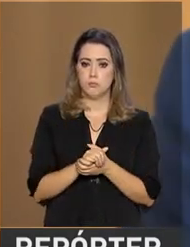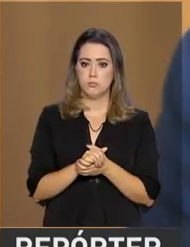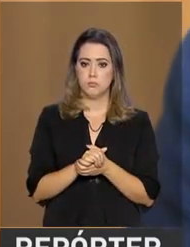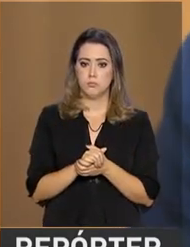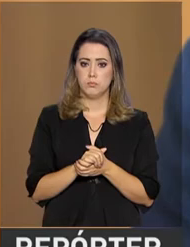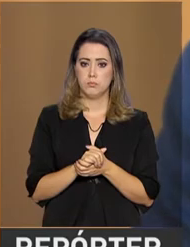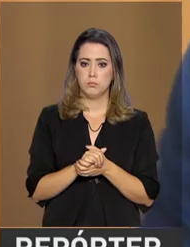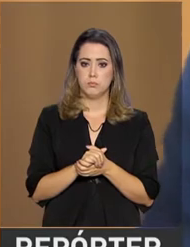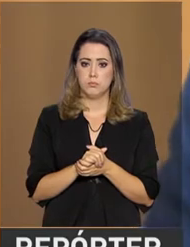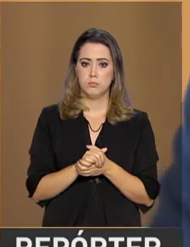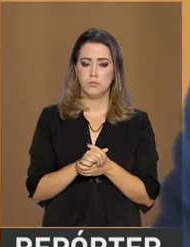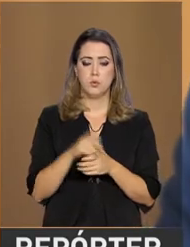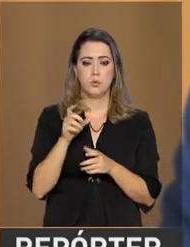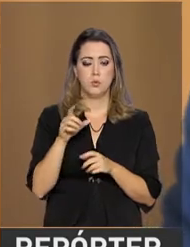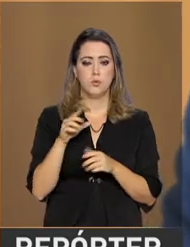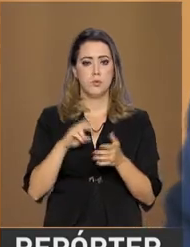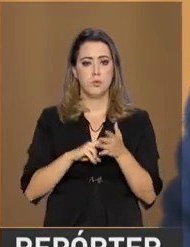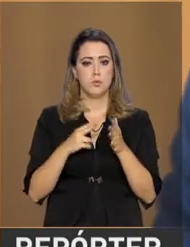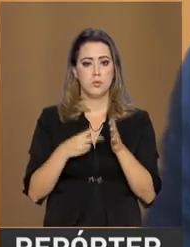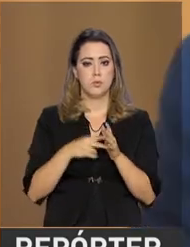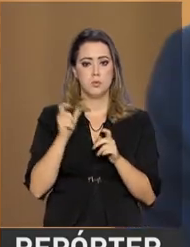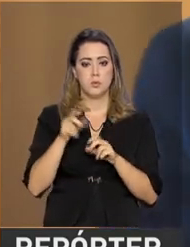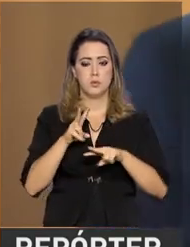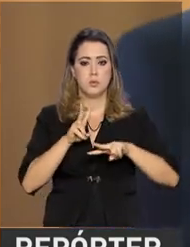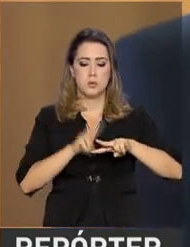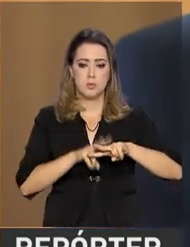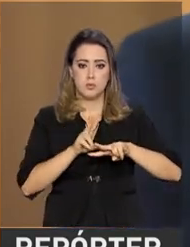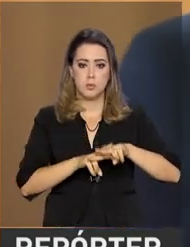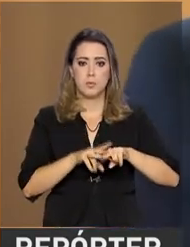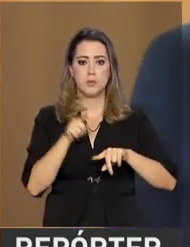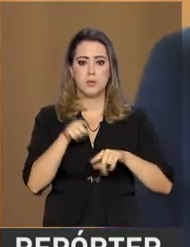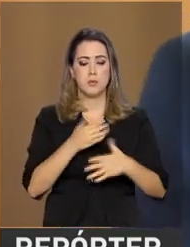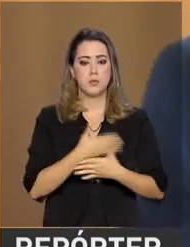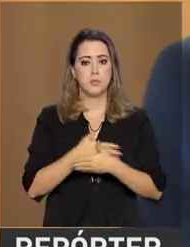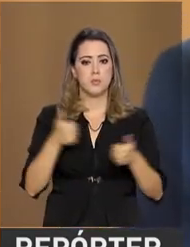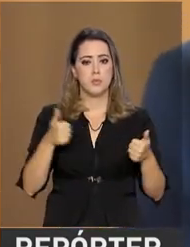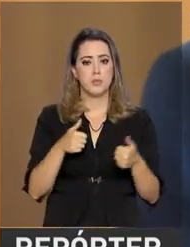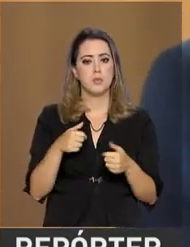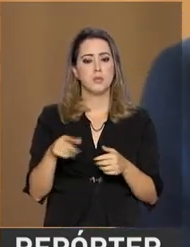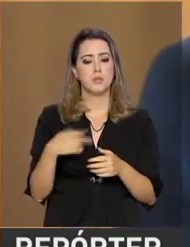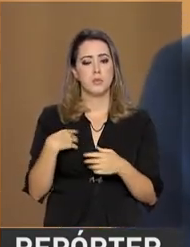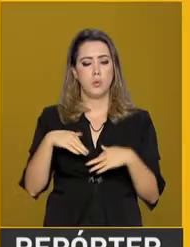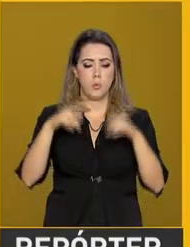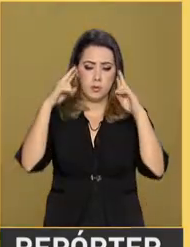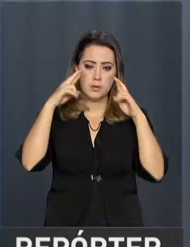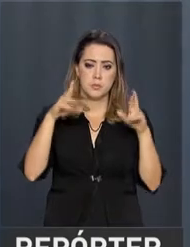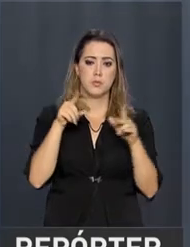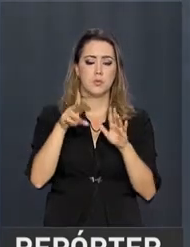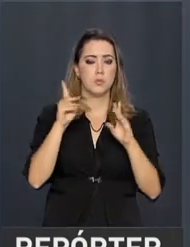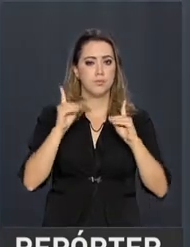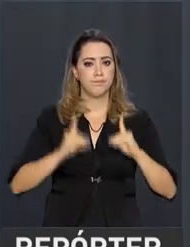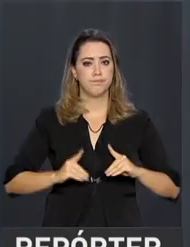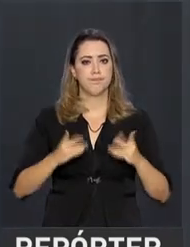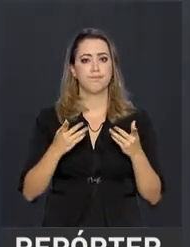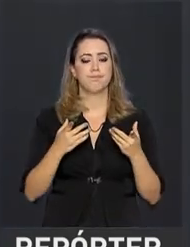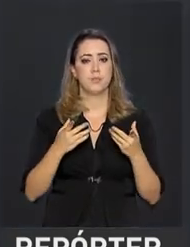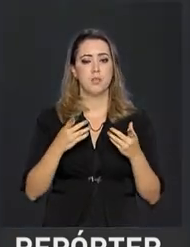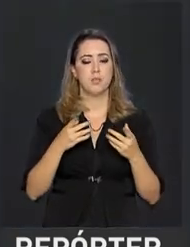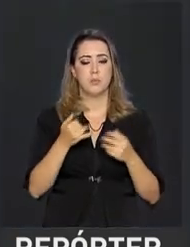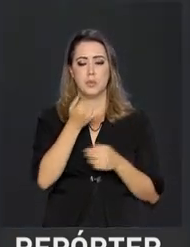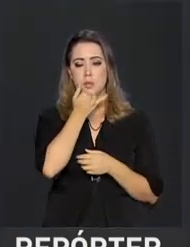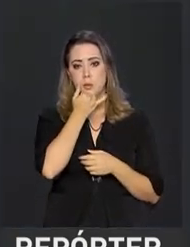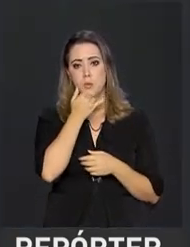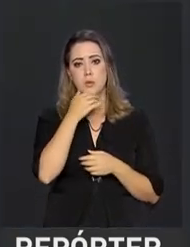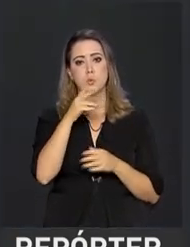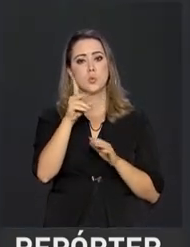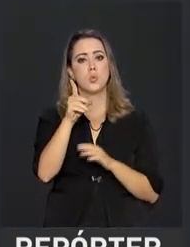no sentido de que as pessoas possam cumprir as suas penas com maior qualidade, com maior respeito à sua dignidade. Segundo um novo levantamento